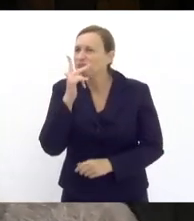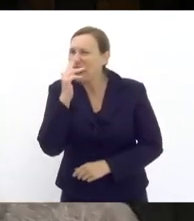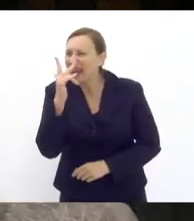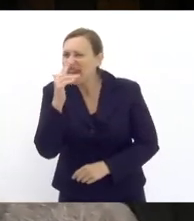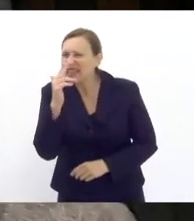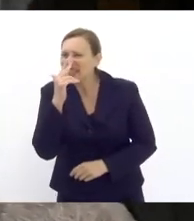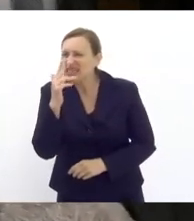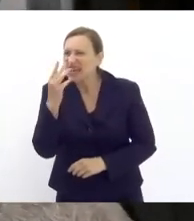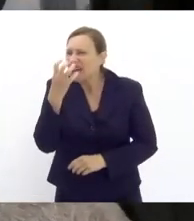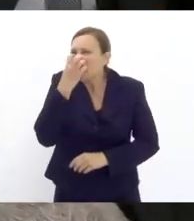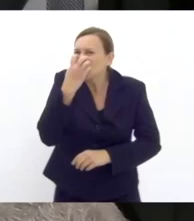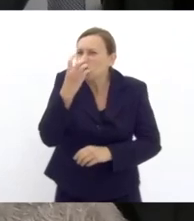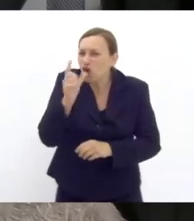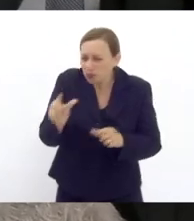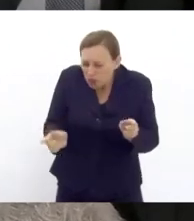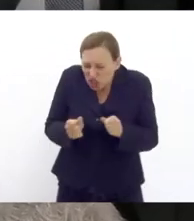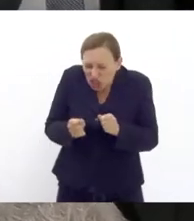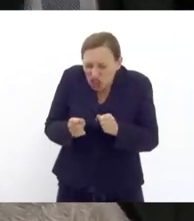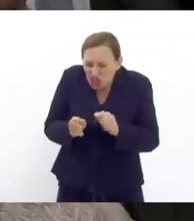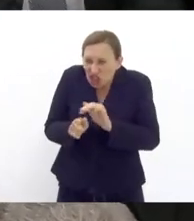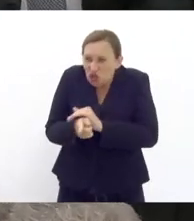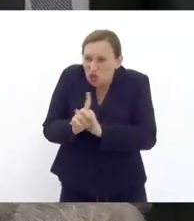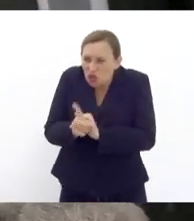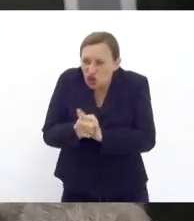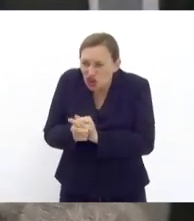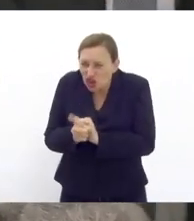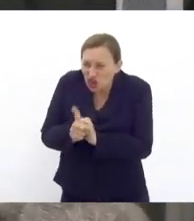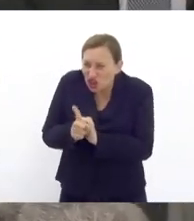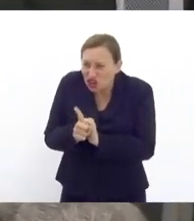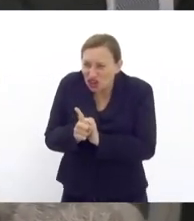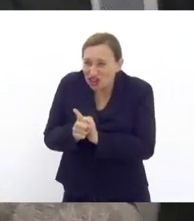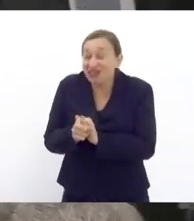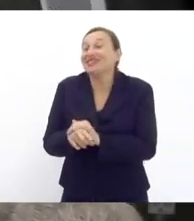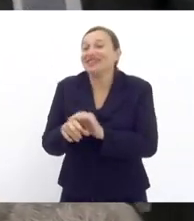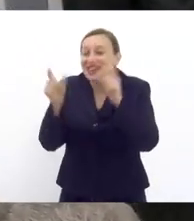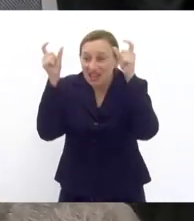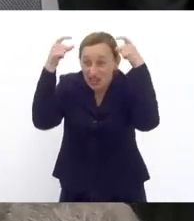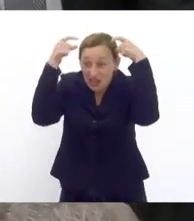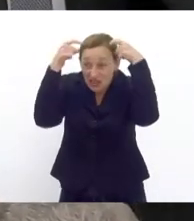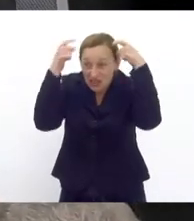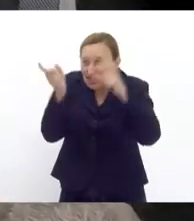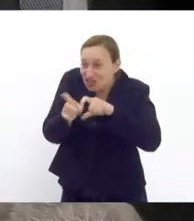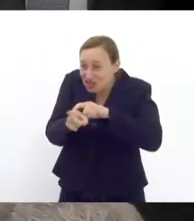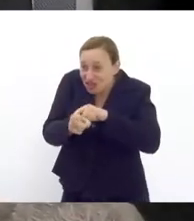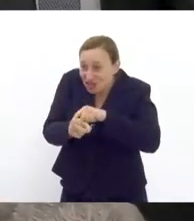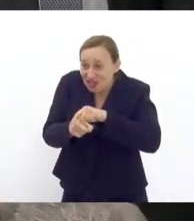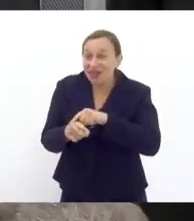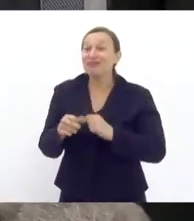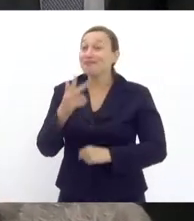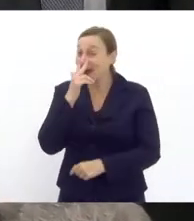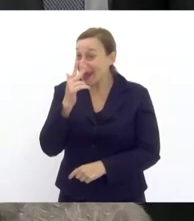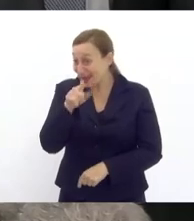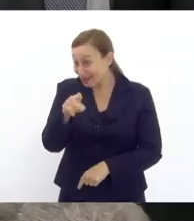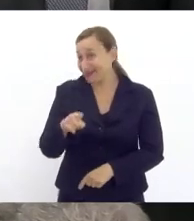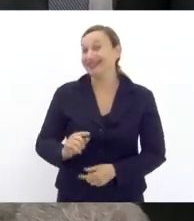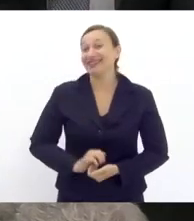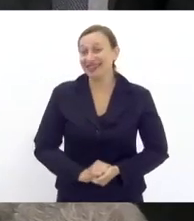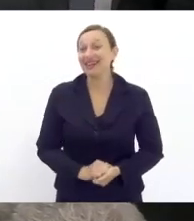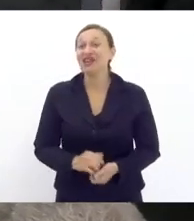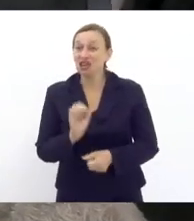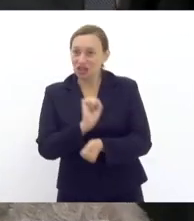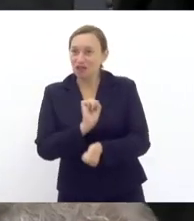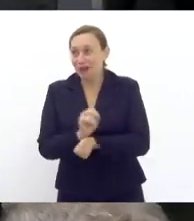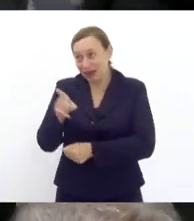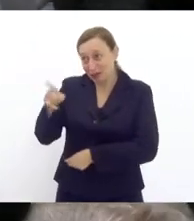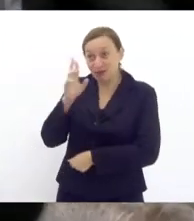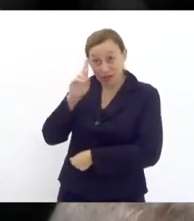casa, e aí agora veio, falou, cantou de galo e tal, agora está bebendo aguinha, que ficou nervoso, né? Espero que Vossa